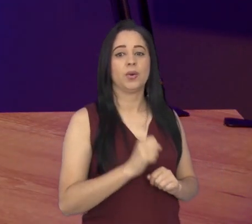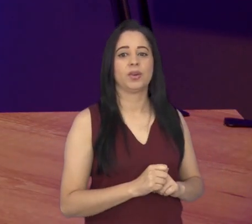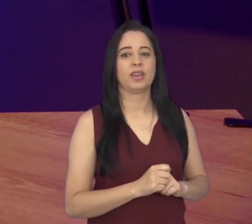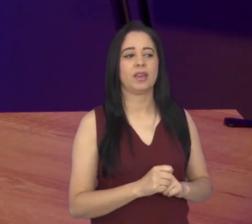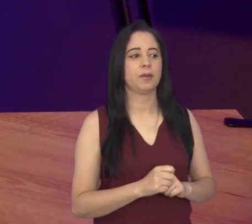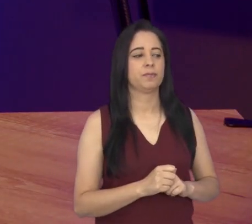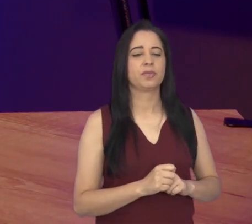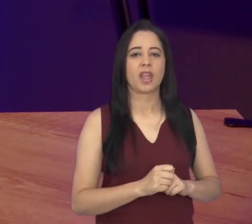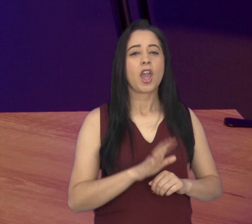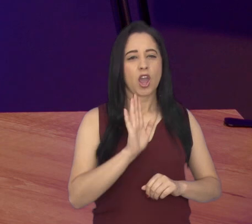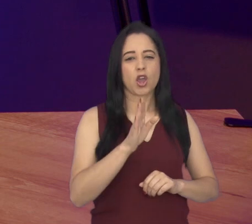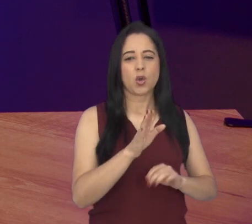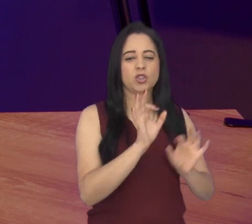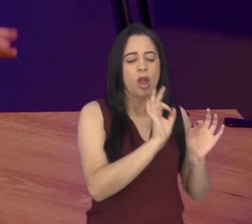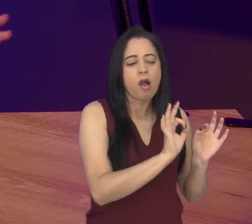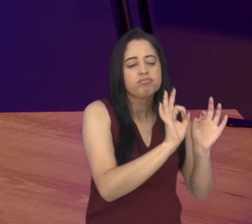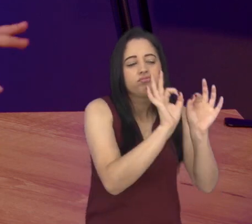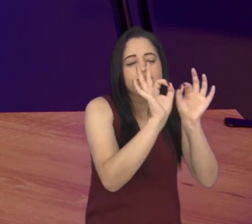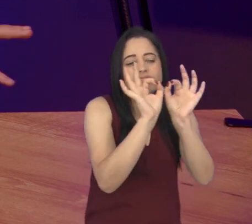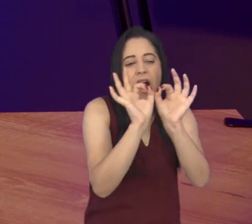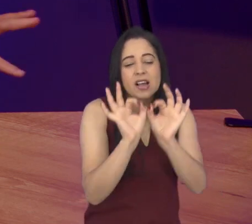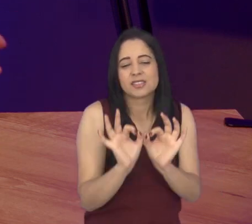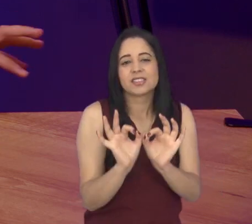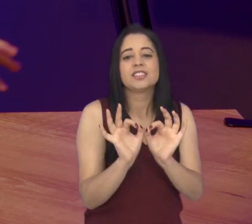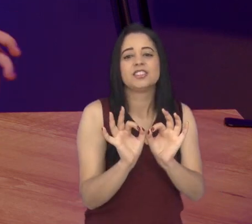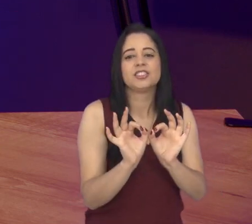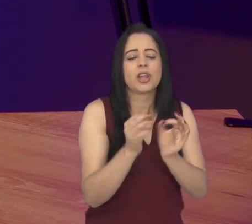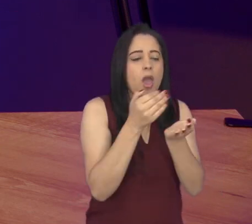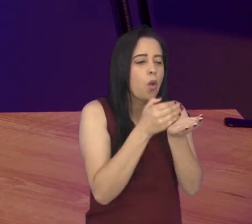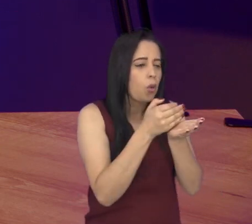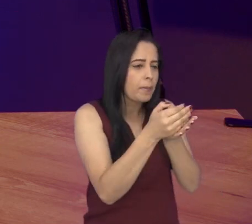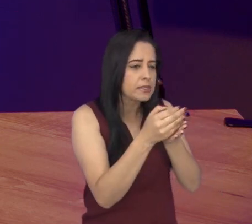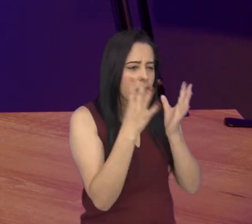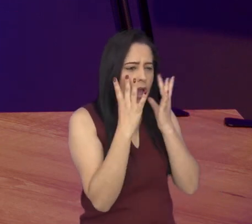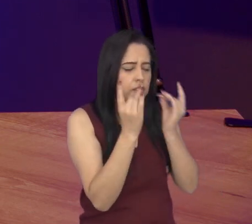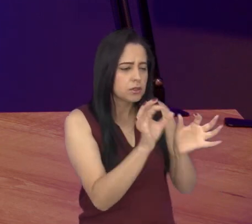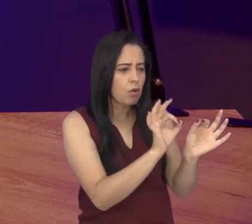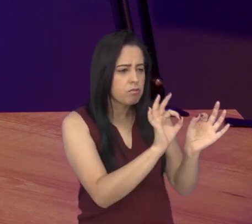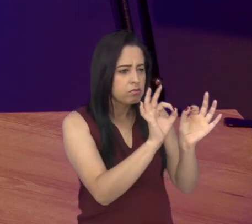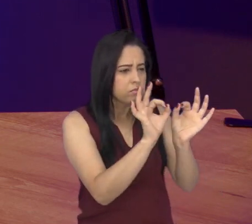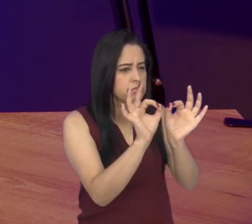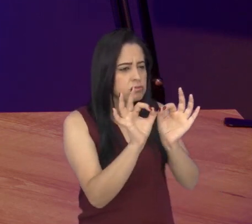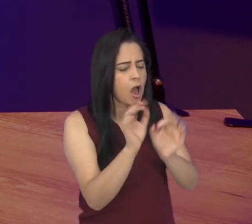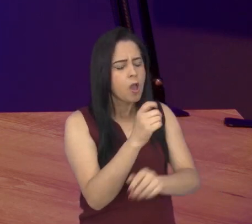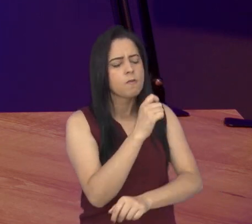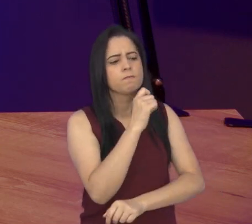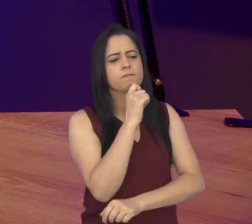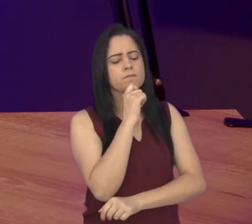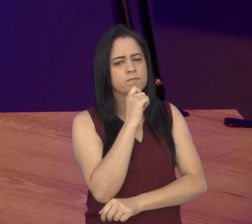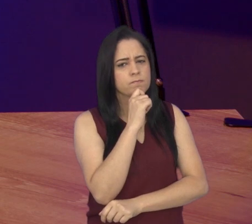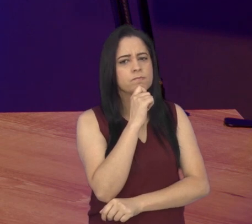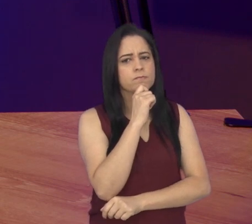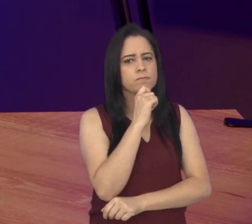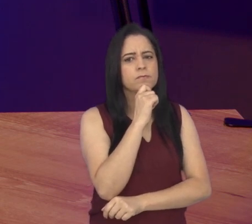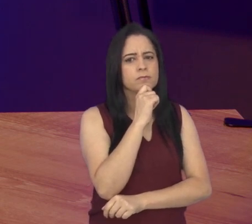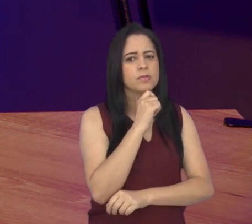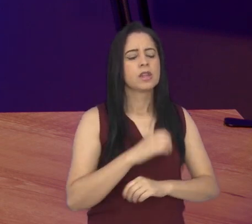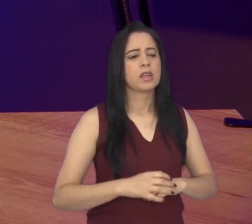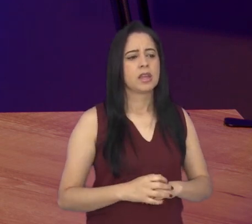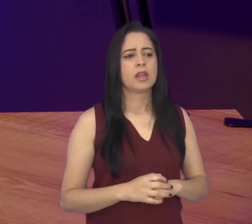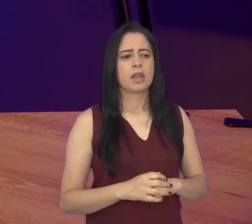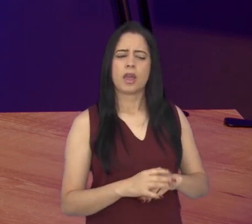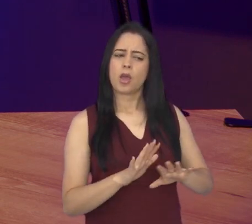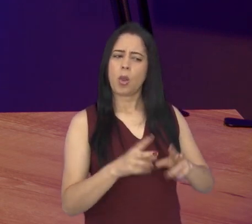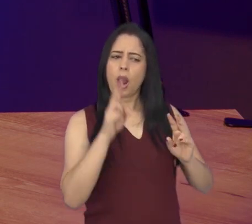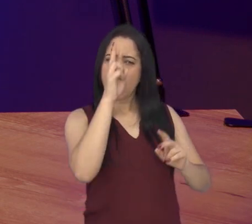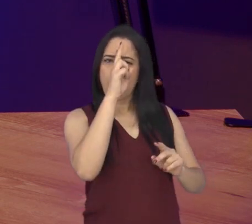eu acho que o Harry Potter, eu cheguei a pegar um pouquinho assim, foi um pouquinho da minha geração. Quando eu comecei a prestar atenção em filme, em livro, já